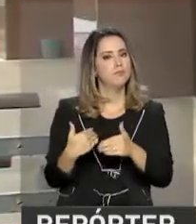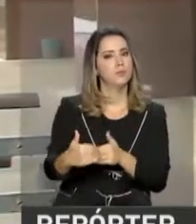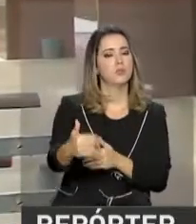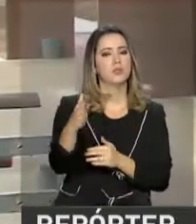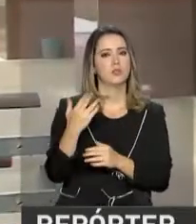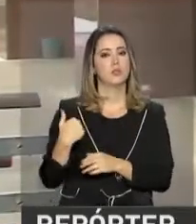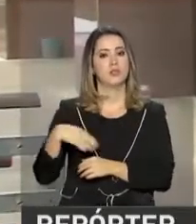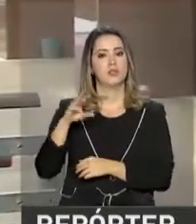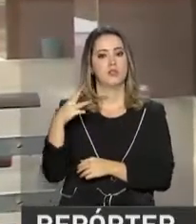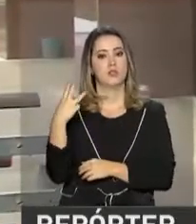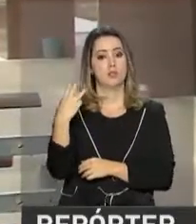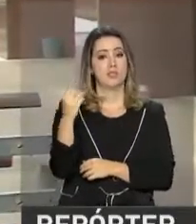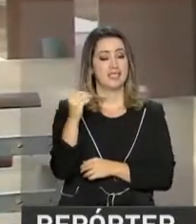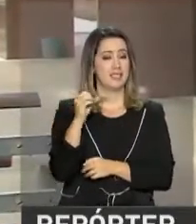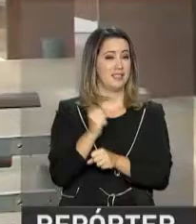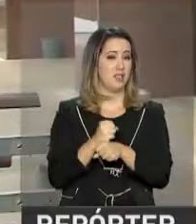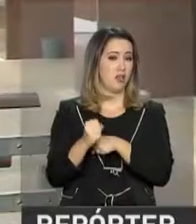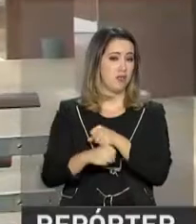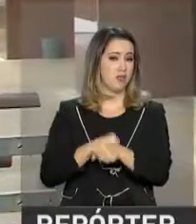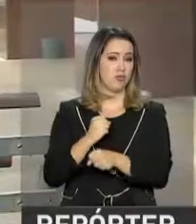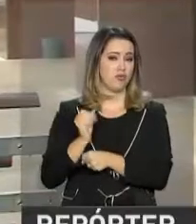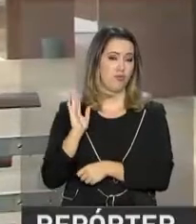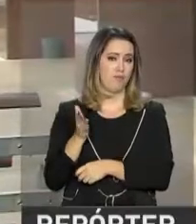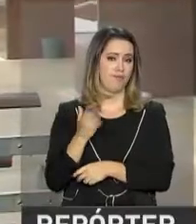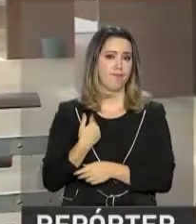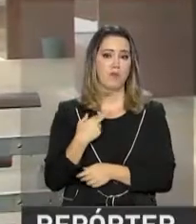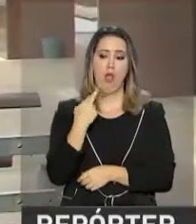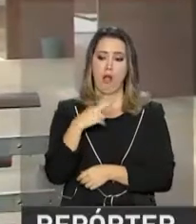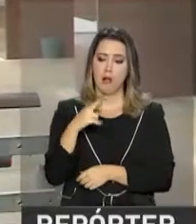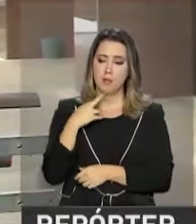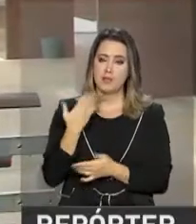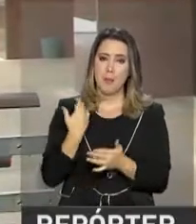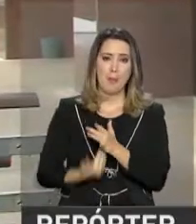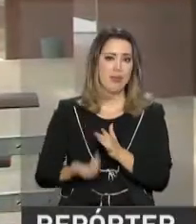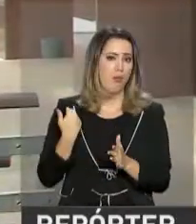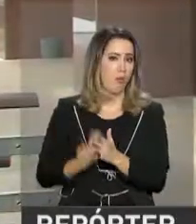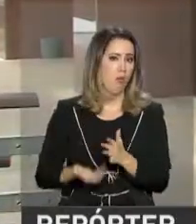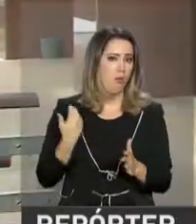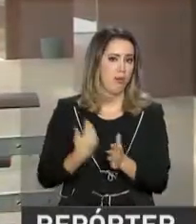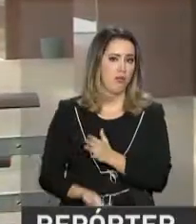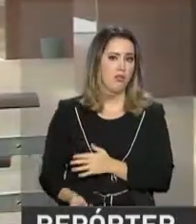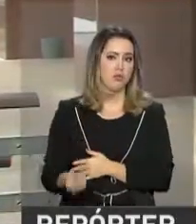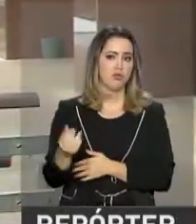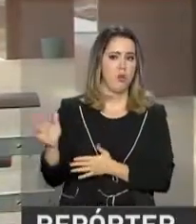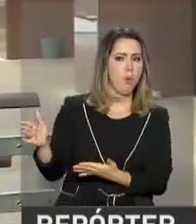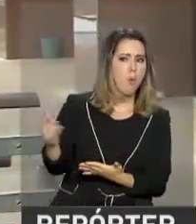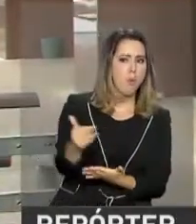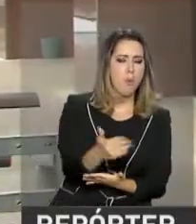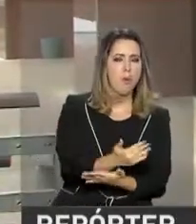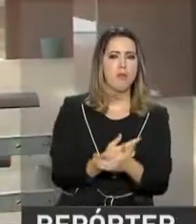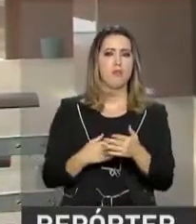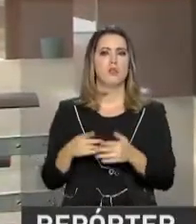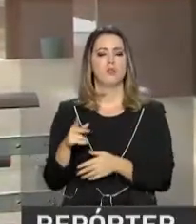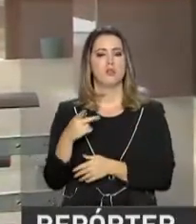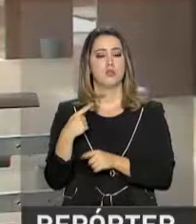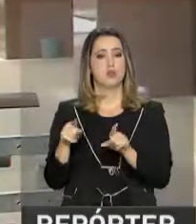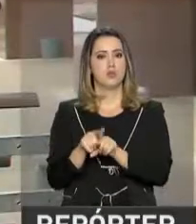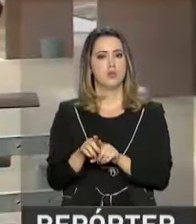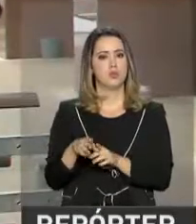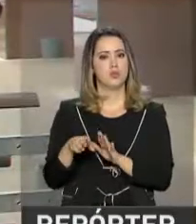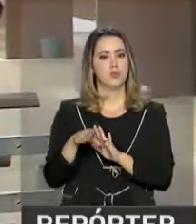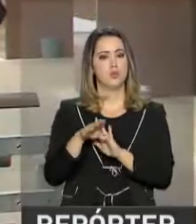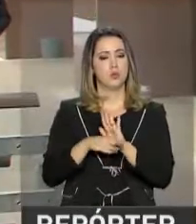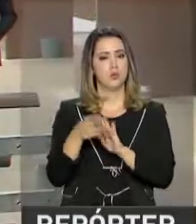Justiça há praticamente 3 décadas. A reclamação é pelas perdas monetárias e confisco nas cadernetas de poupança nos